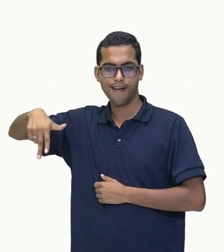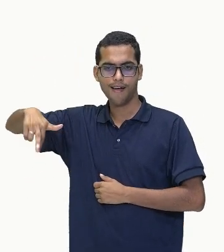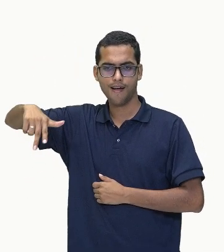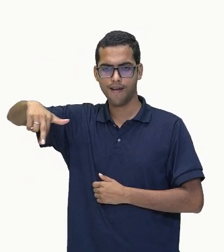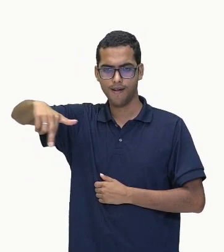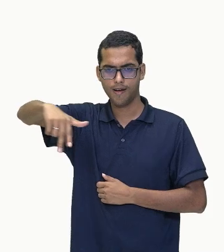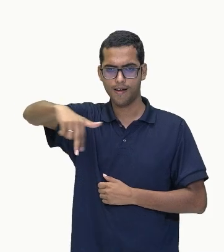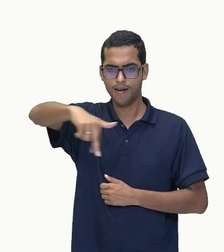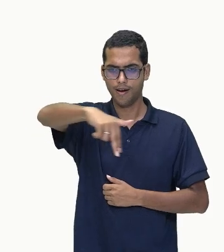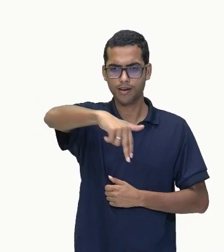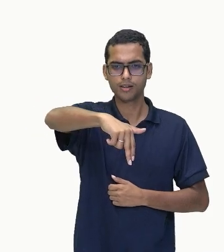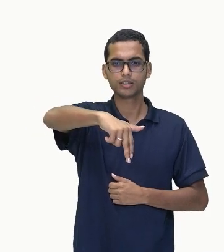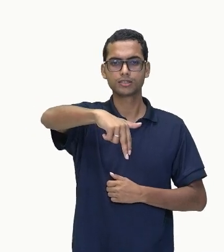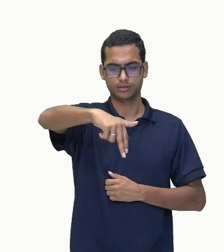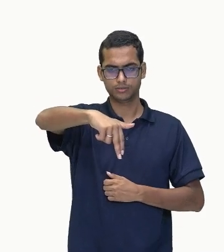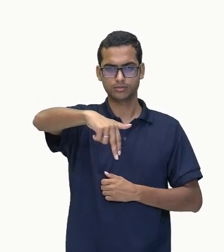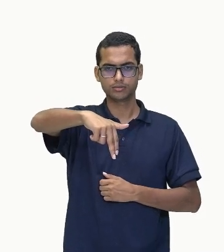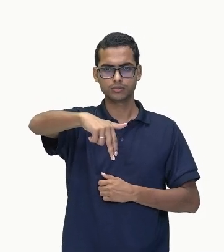aí, ok?